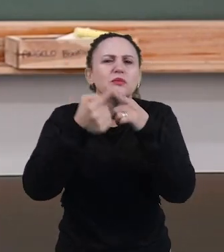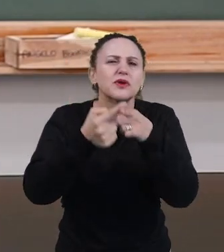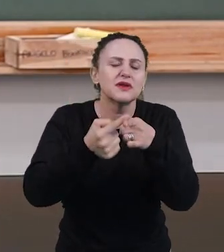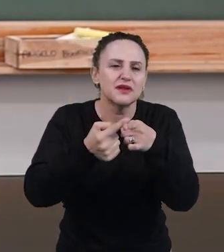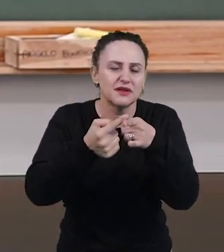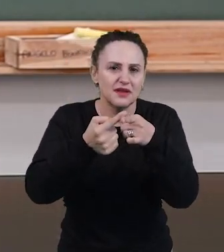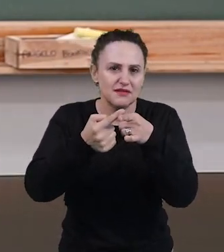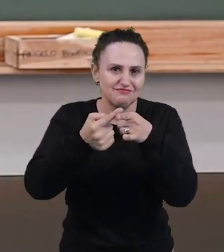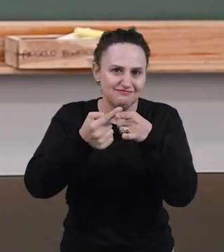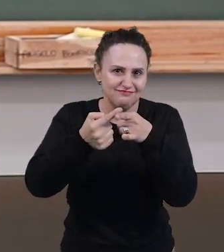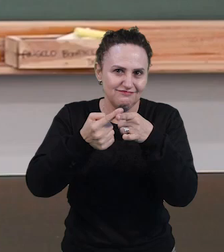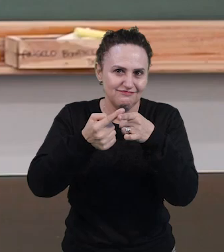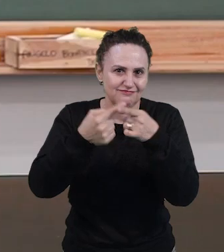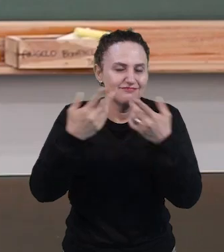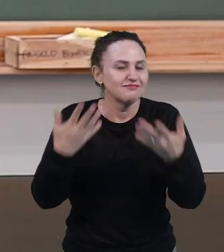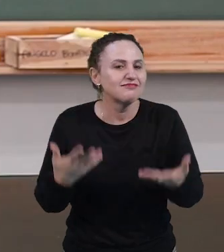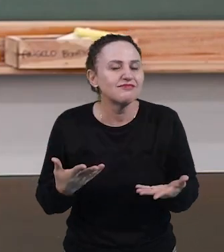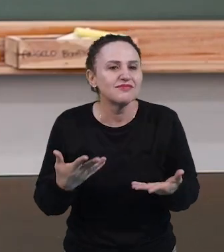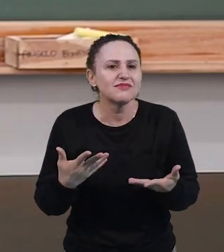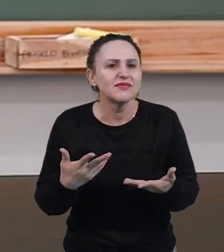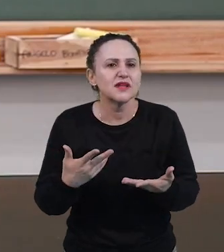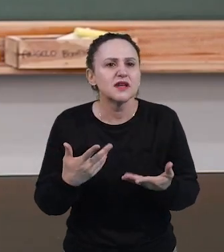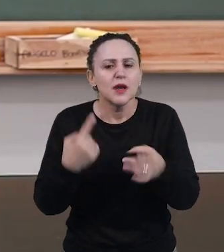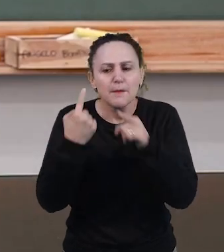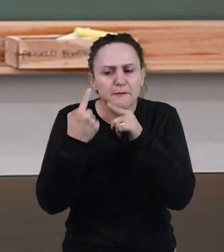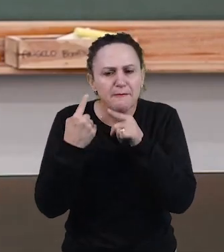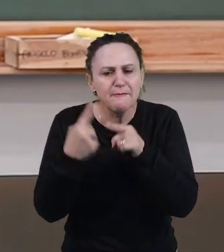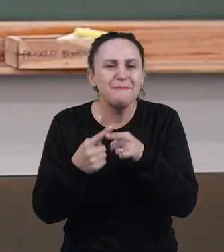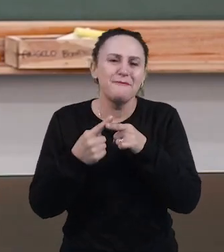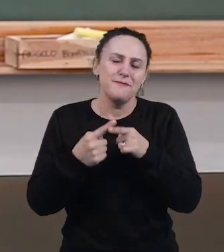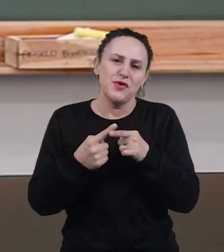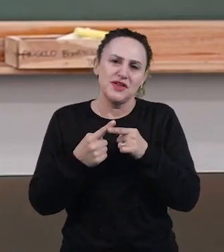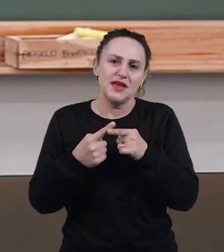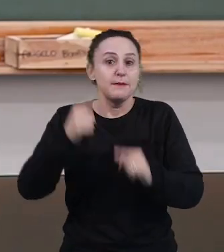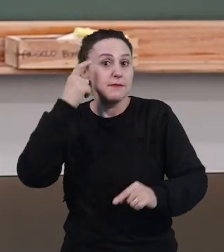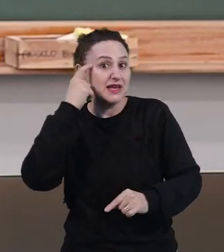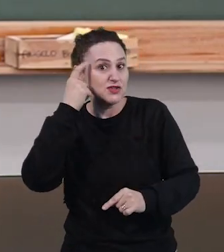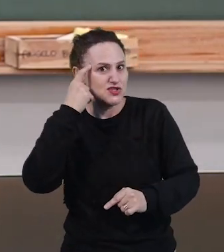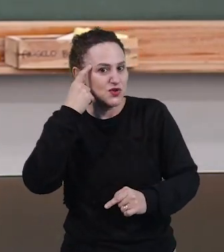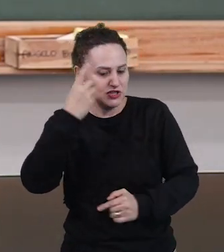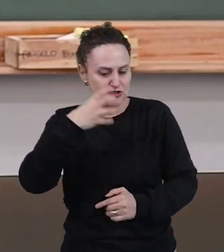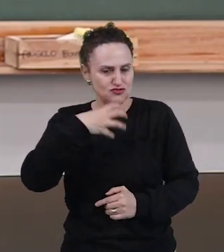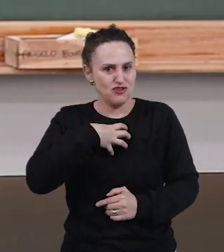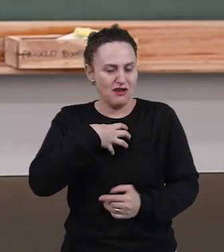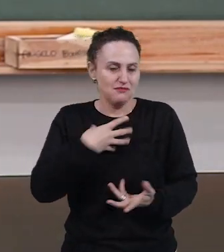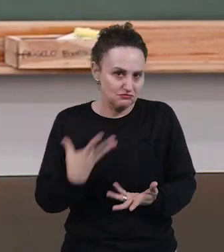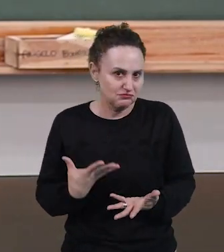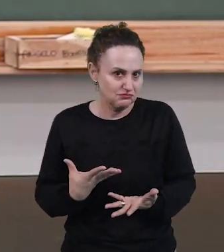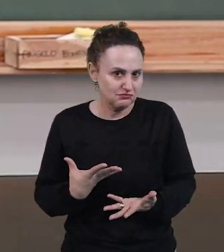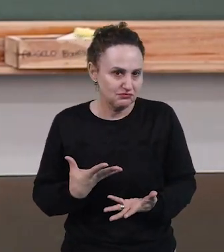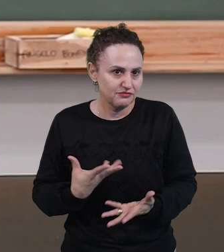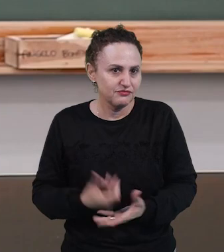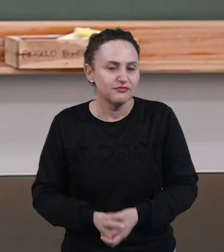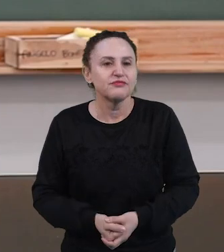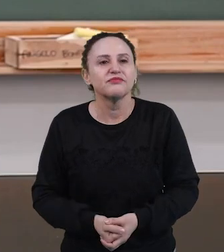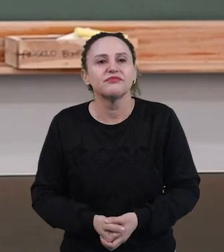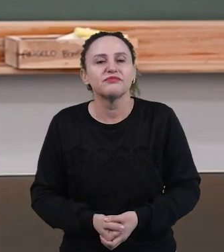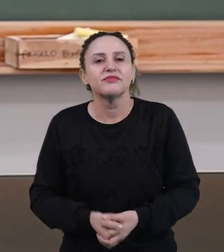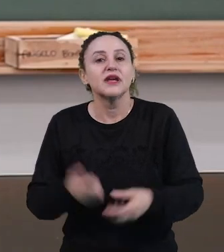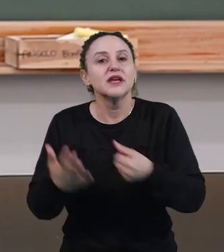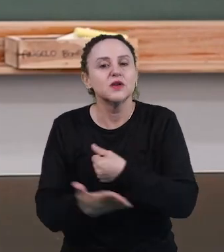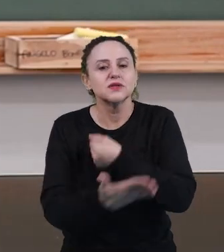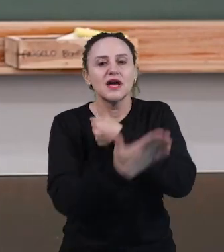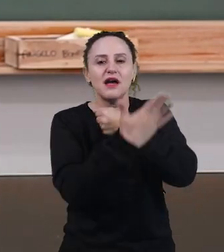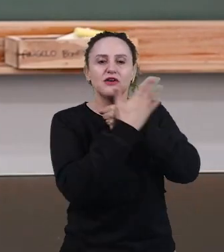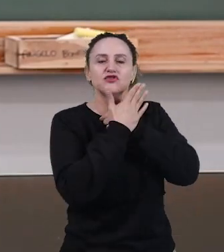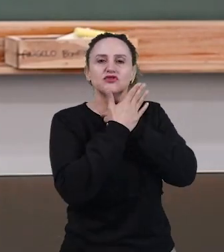errado, né? Não, mas errou, por que pensou dessa forma, né? E aí nos ajuda